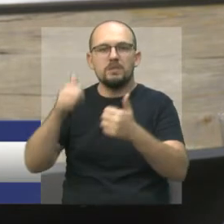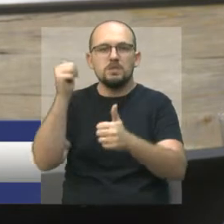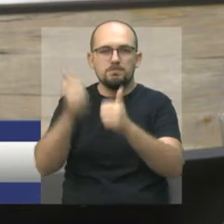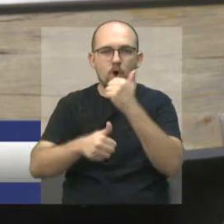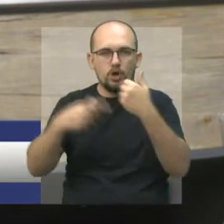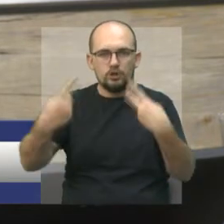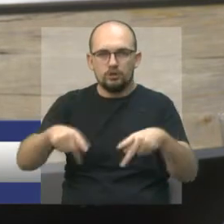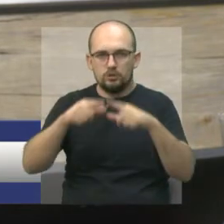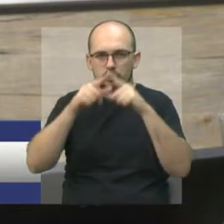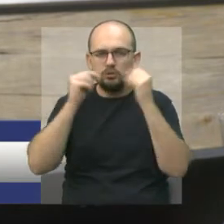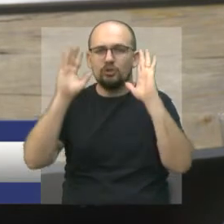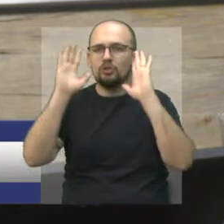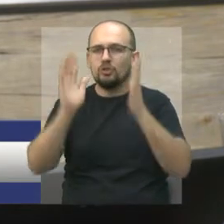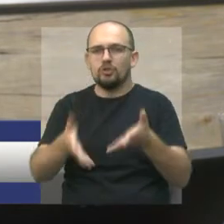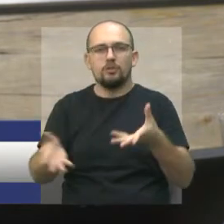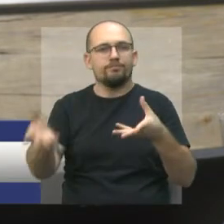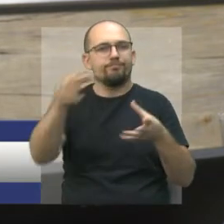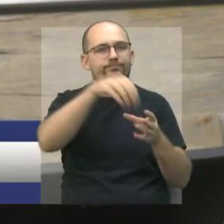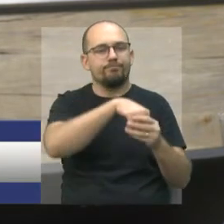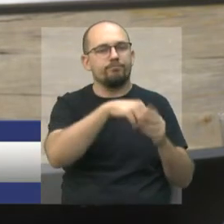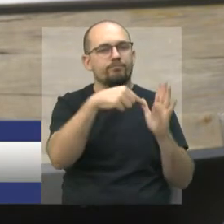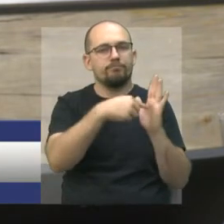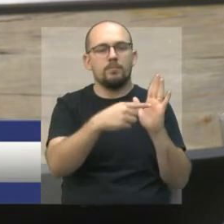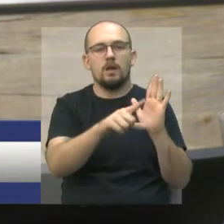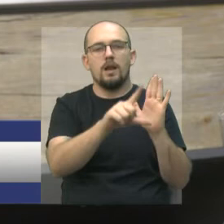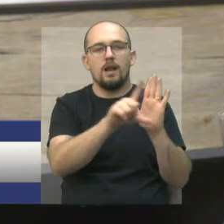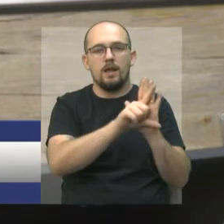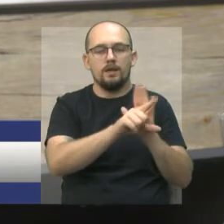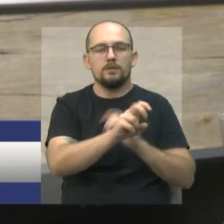Jaú já está assegurada na Lei